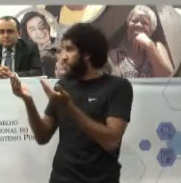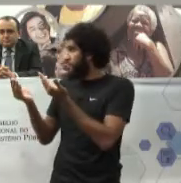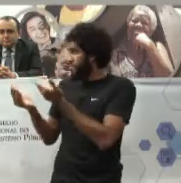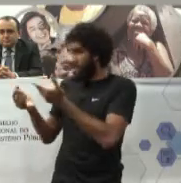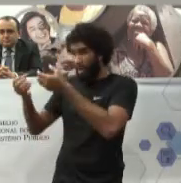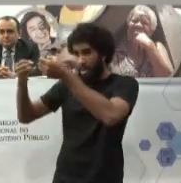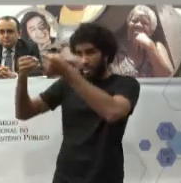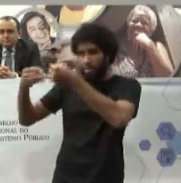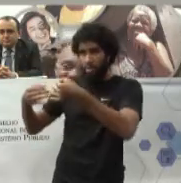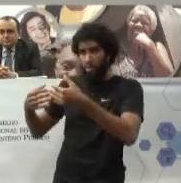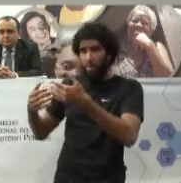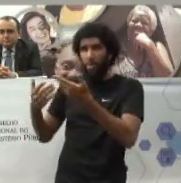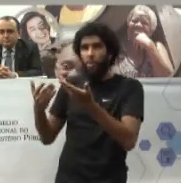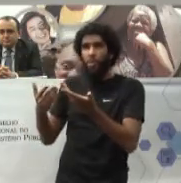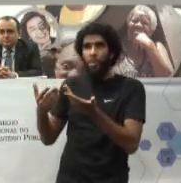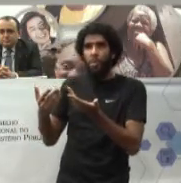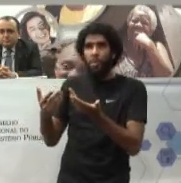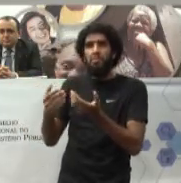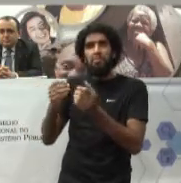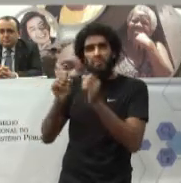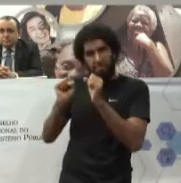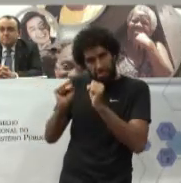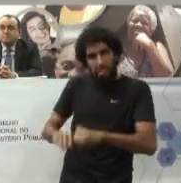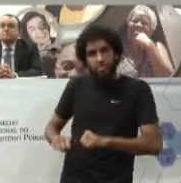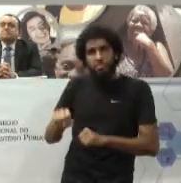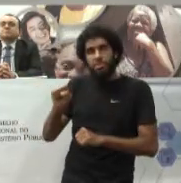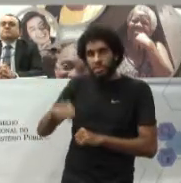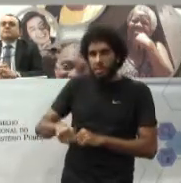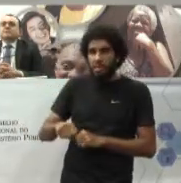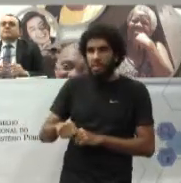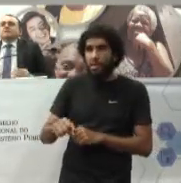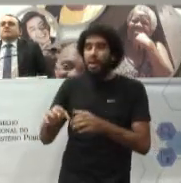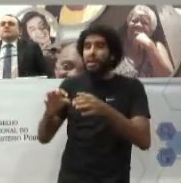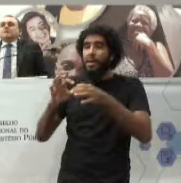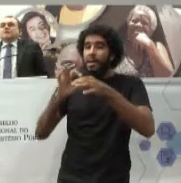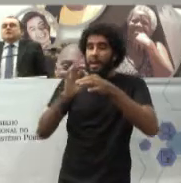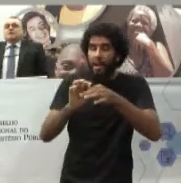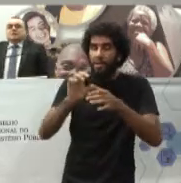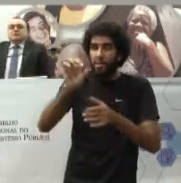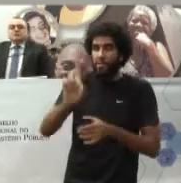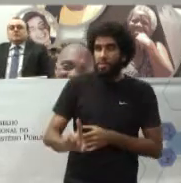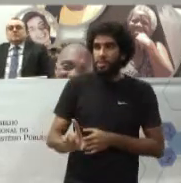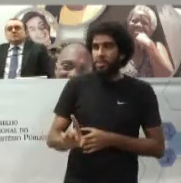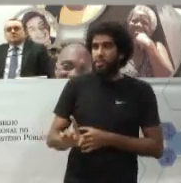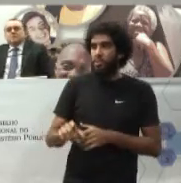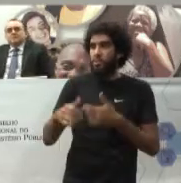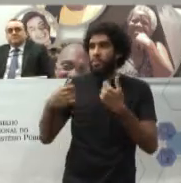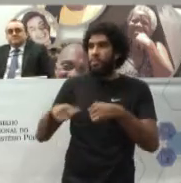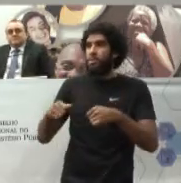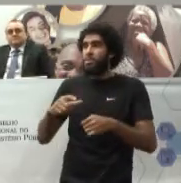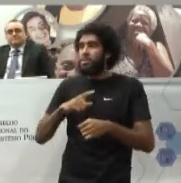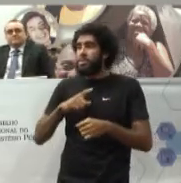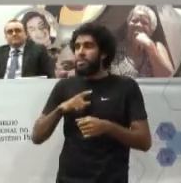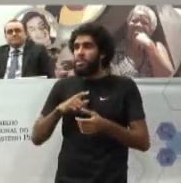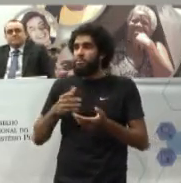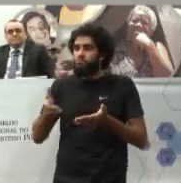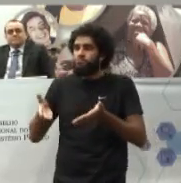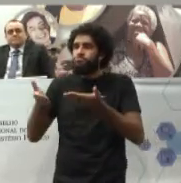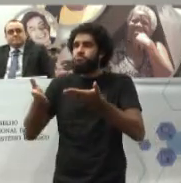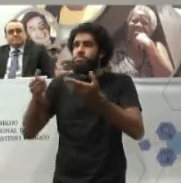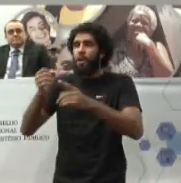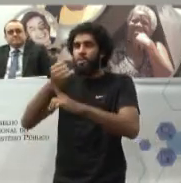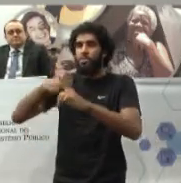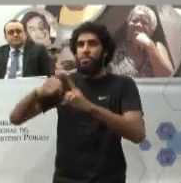em torno do compromisso com a com o direito a necessidade de mobilizar por a sociedade brasileira